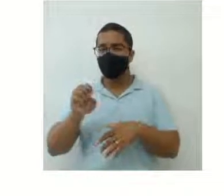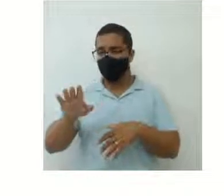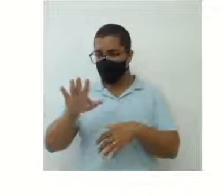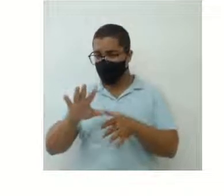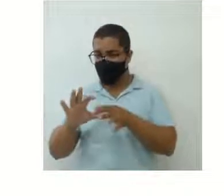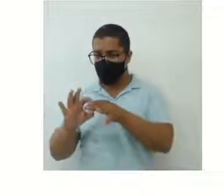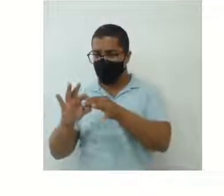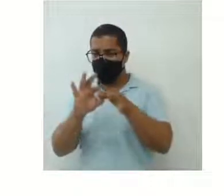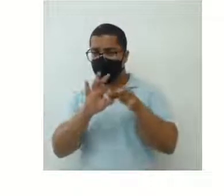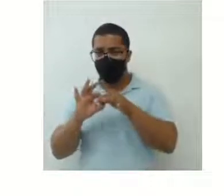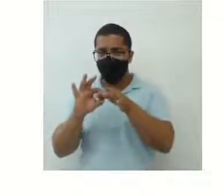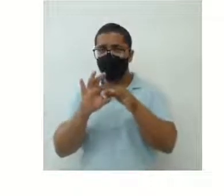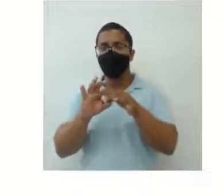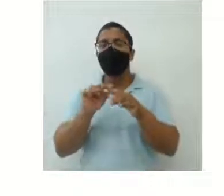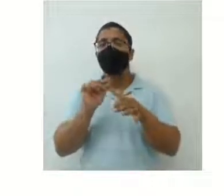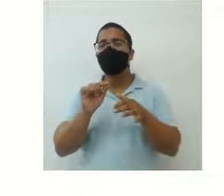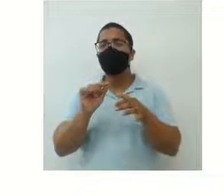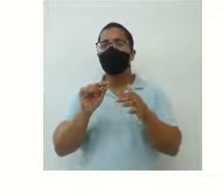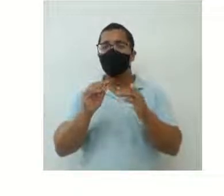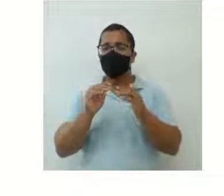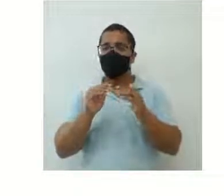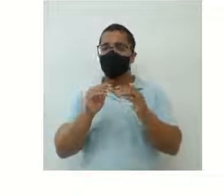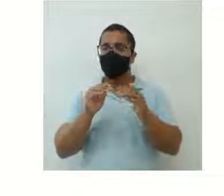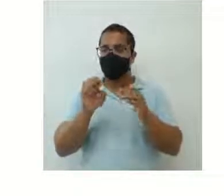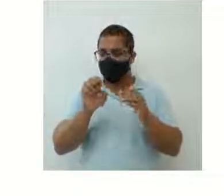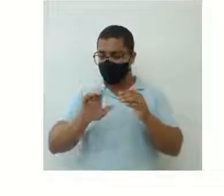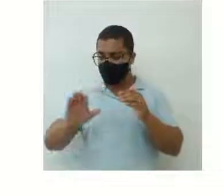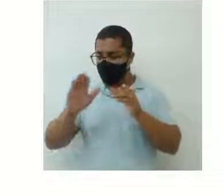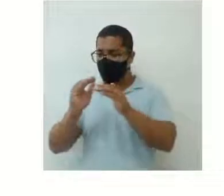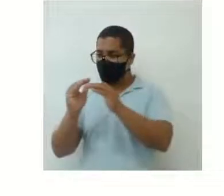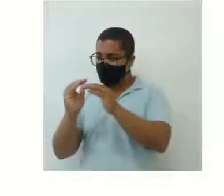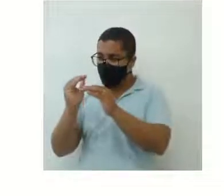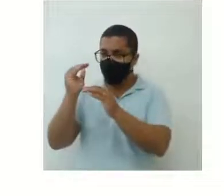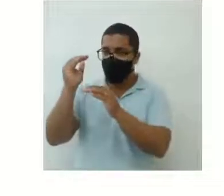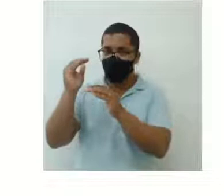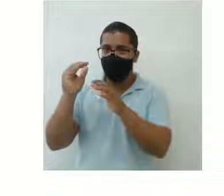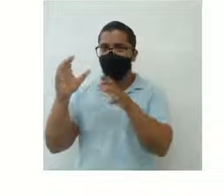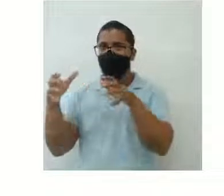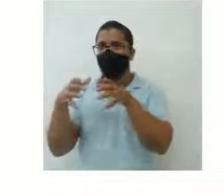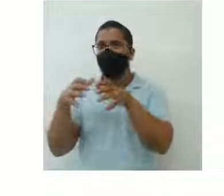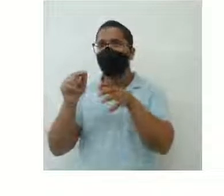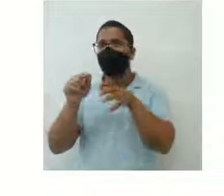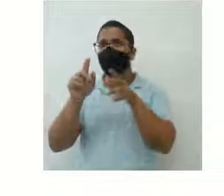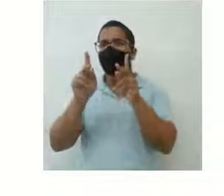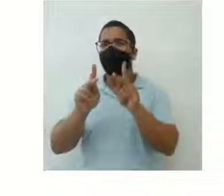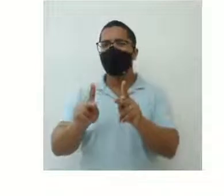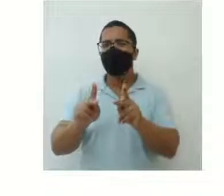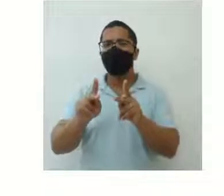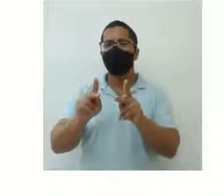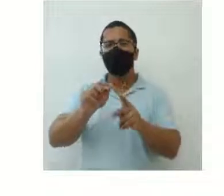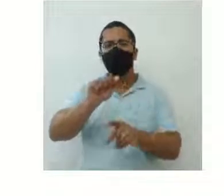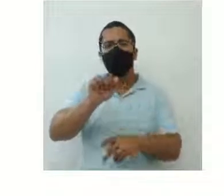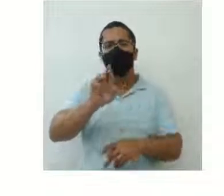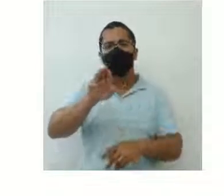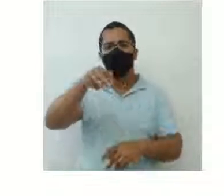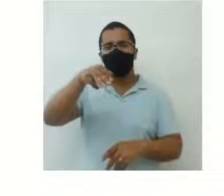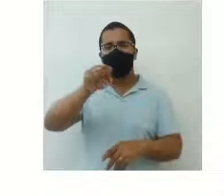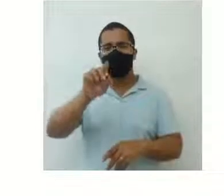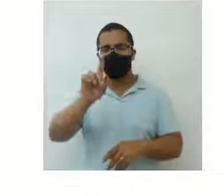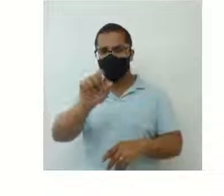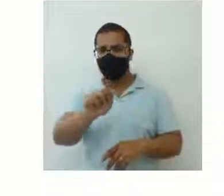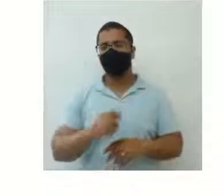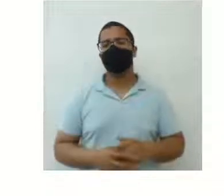militares entre as principais potências europeias, a paz armada. Então foi decisivo também para o quê?